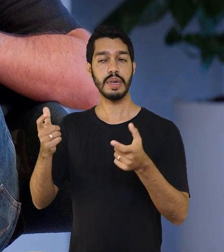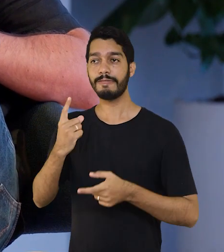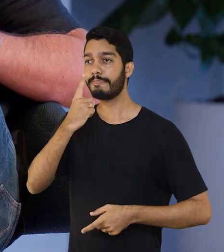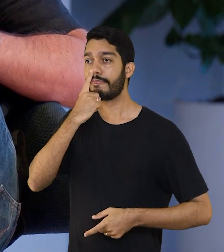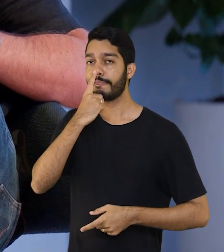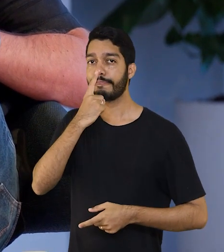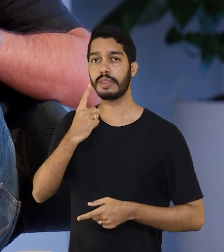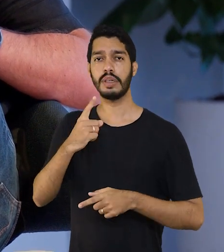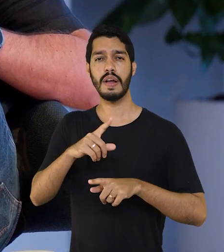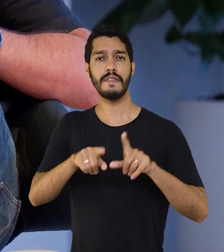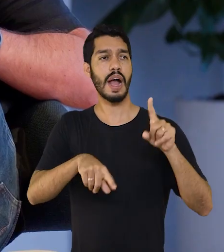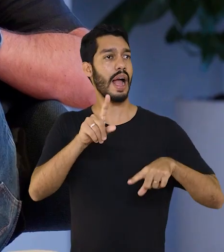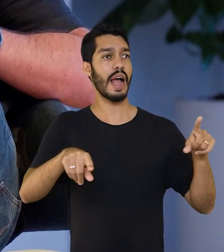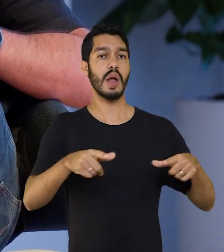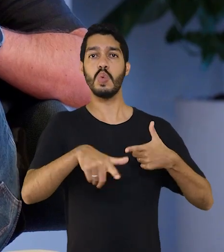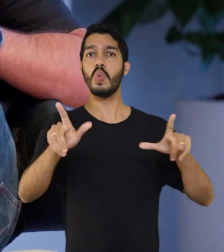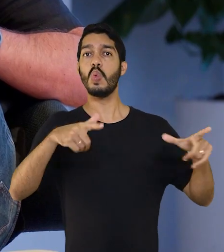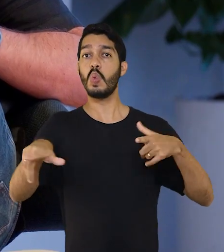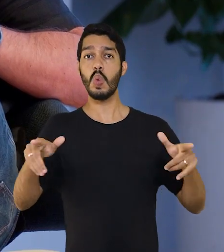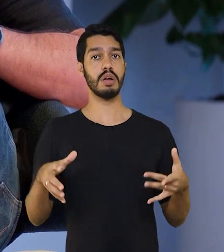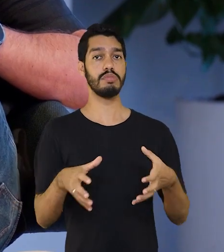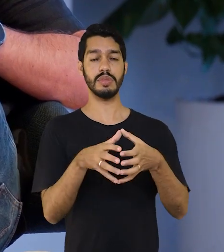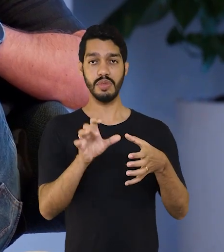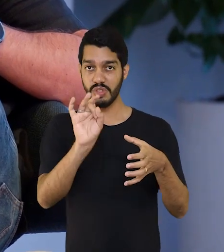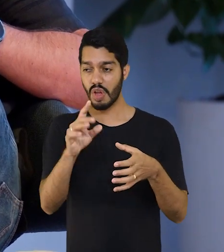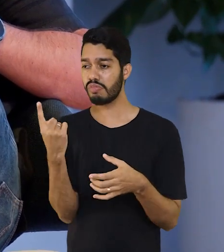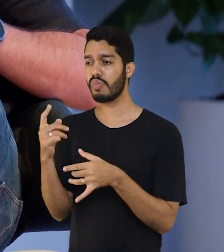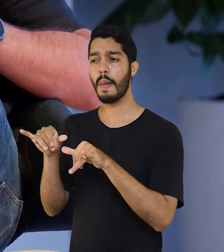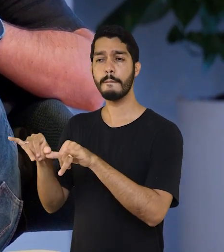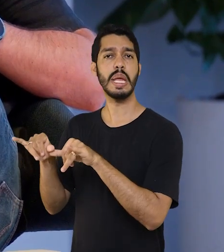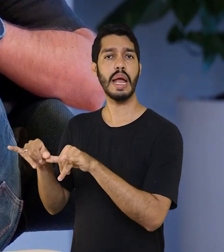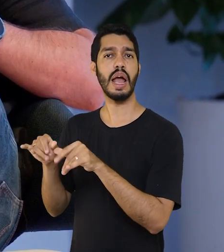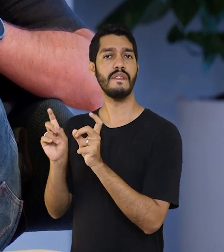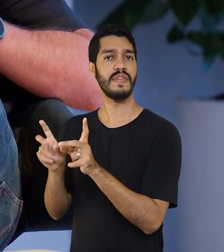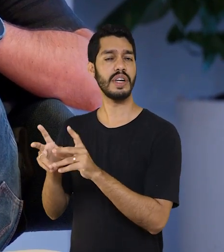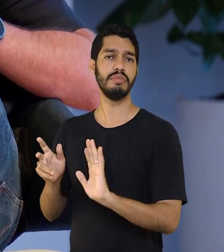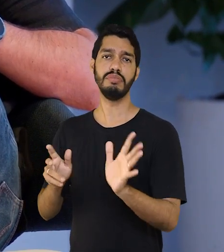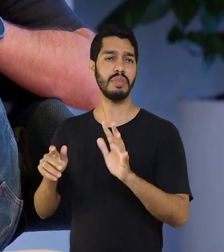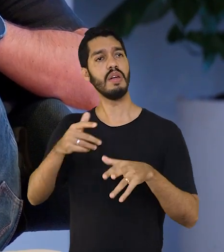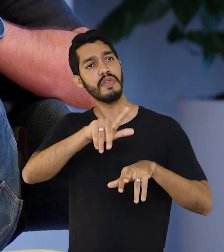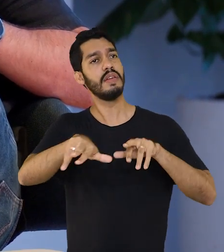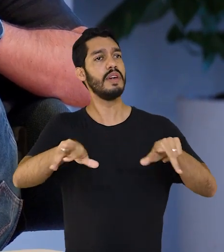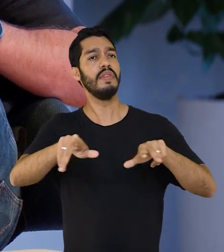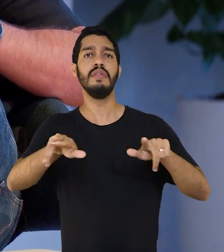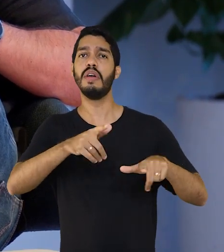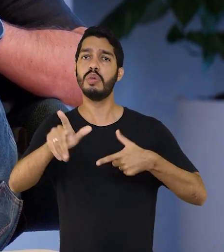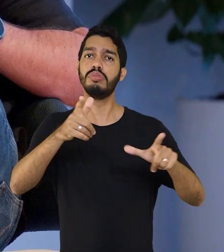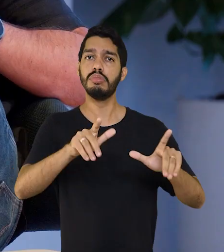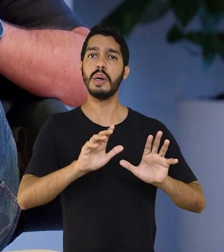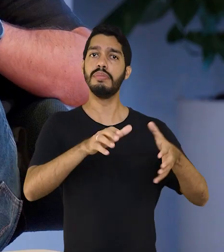relevância, afinidade com várias outras audiências, para além dessa que vocês estão trabalhando aí hoje. Tem várias